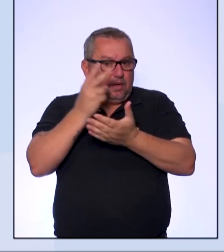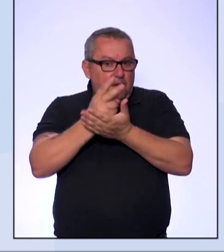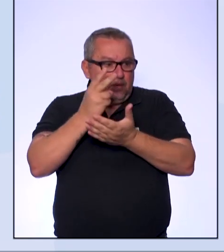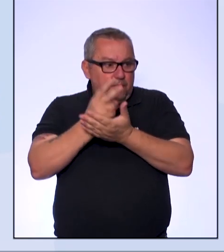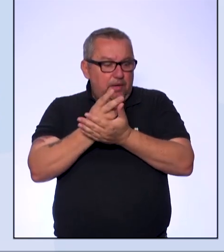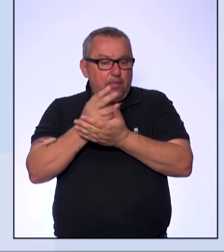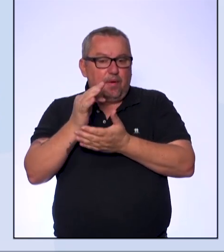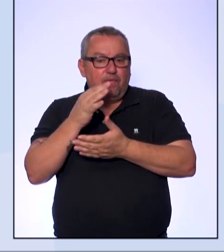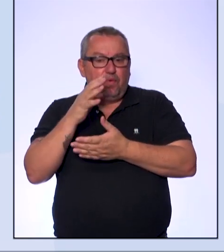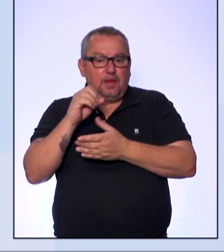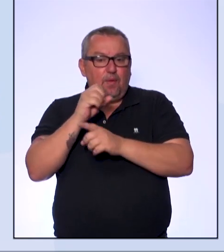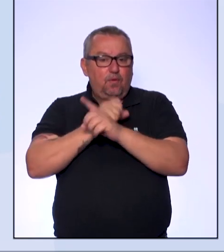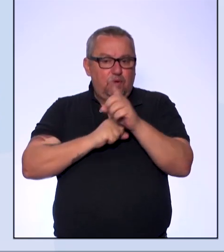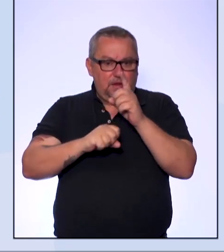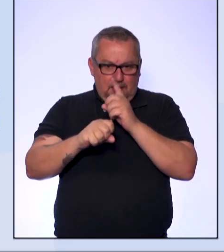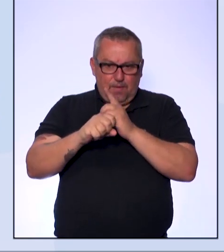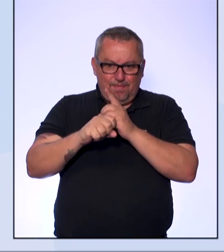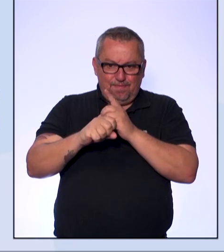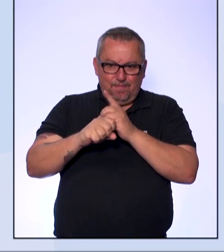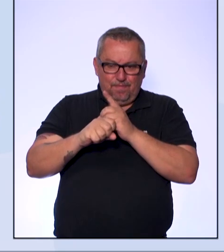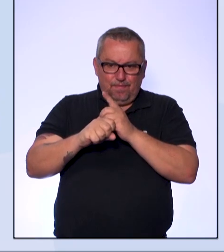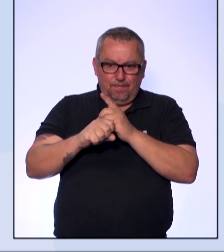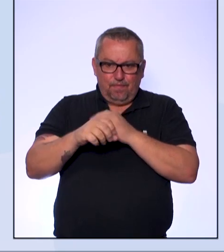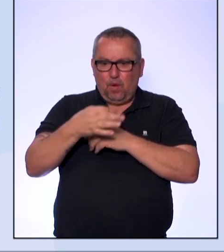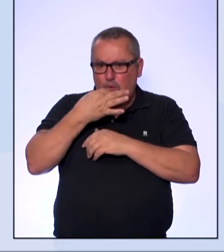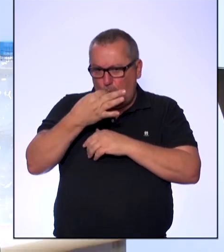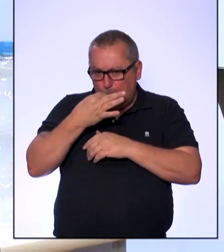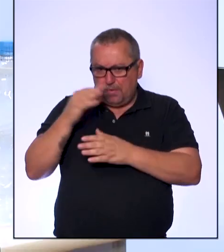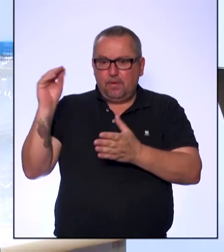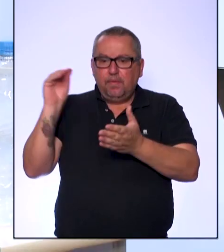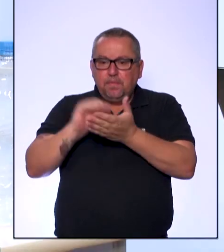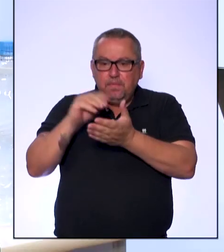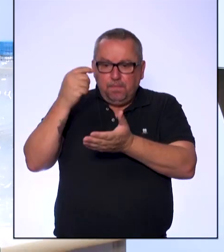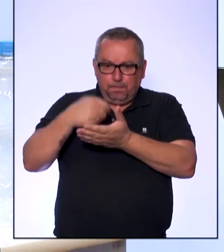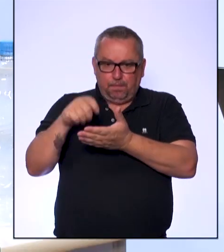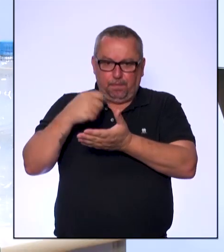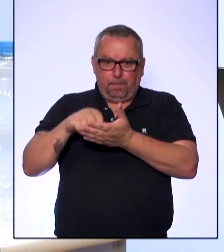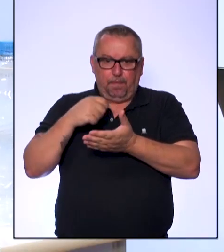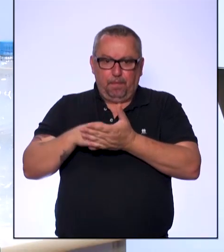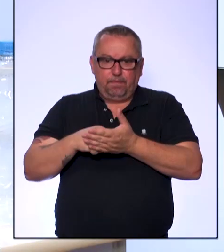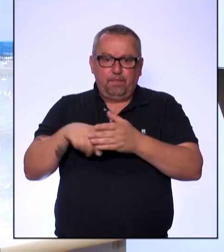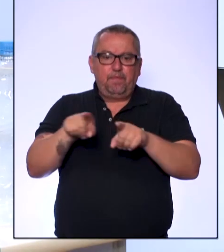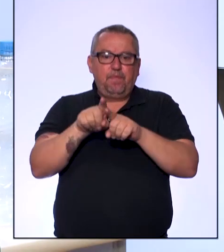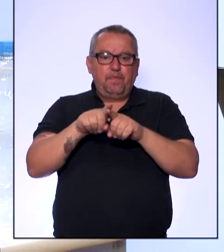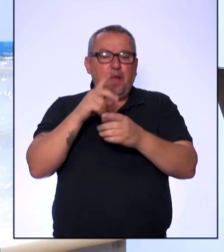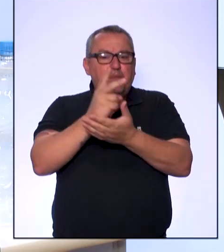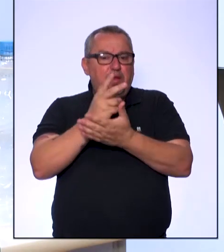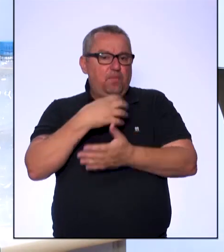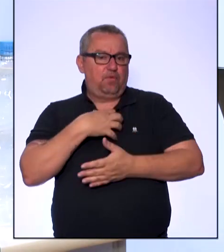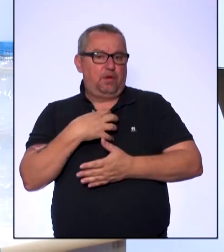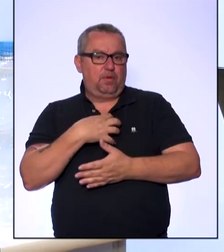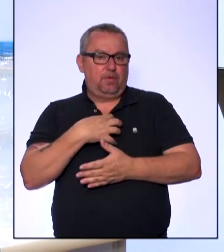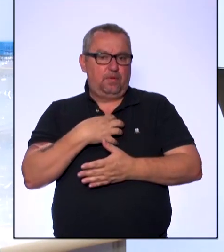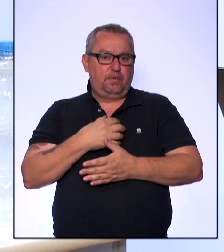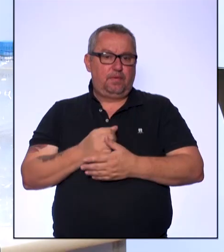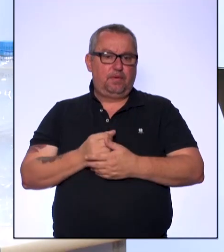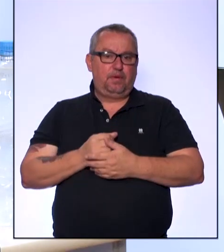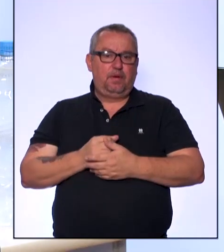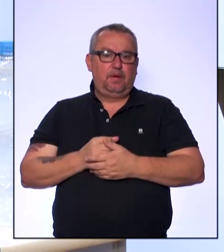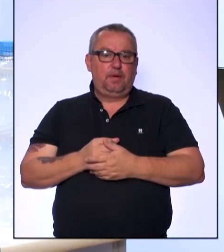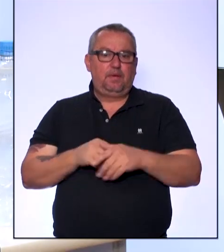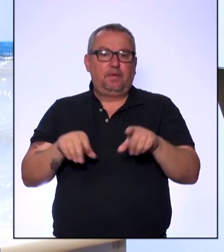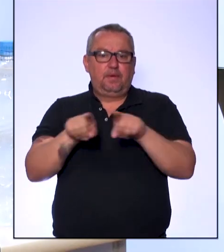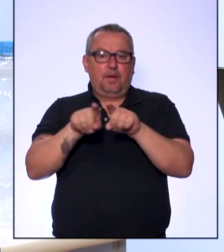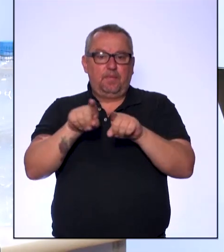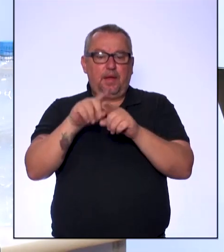função social? Então, de que forma? Eles se comunicam de que forma? É do mesmo jeito? Tá bom? E